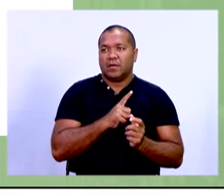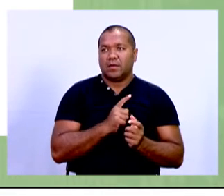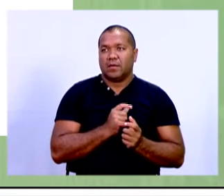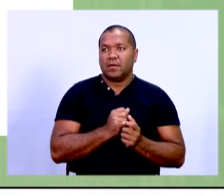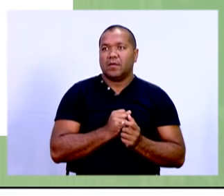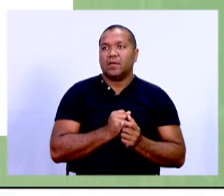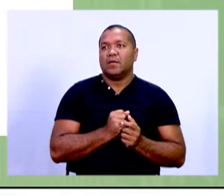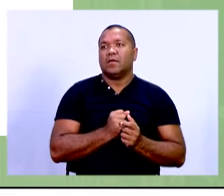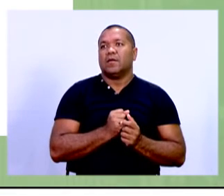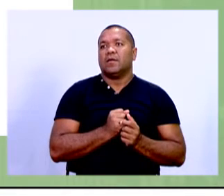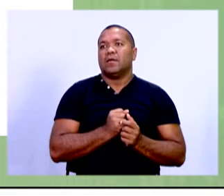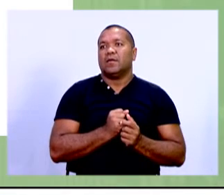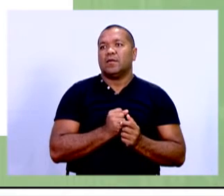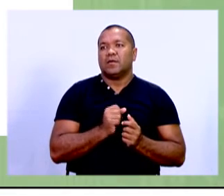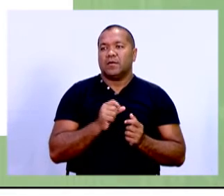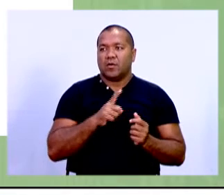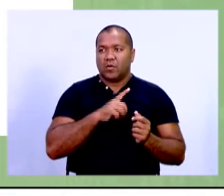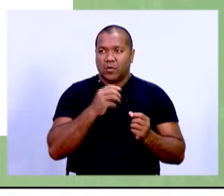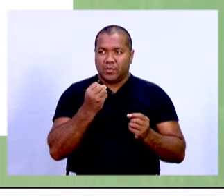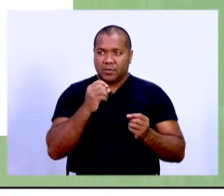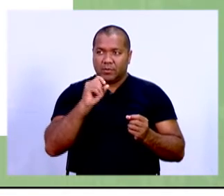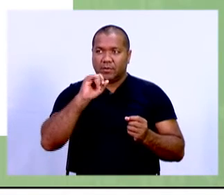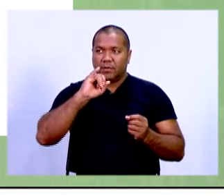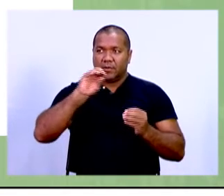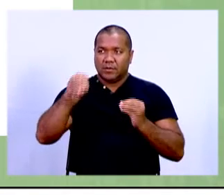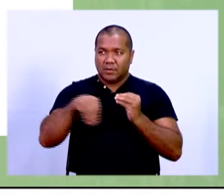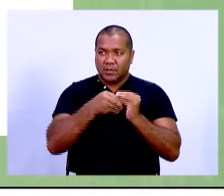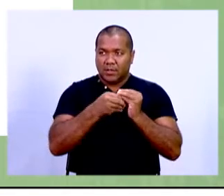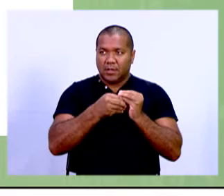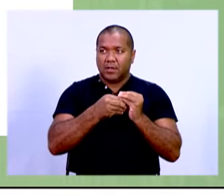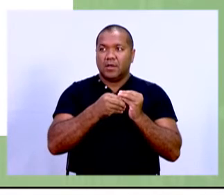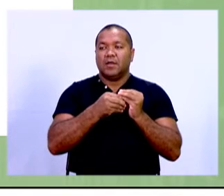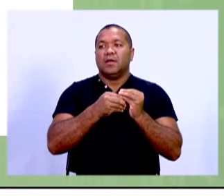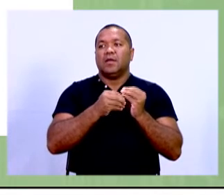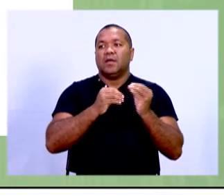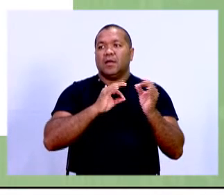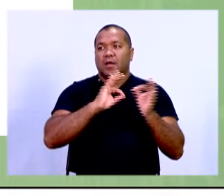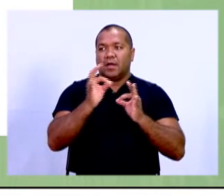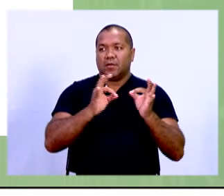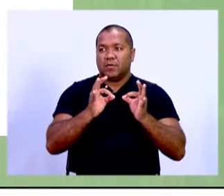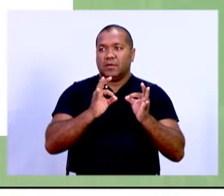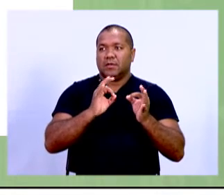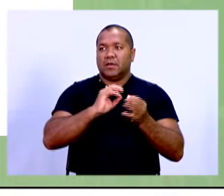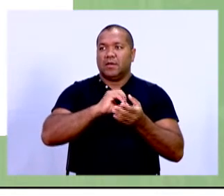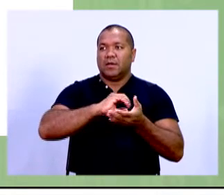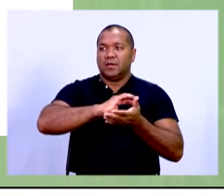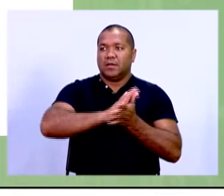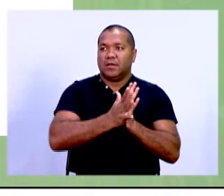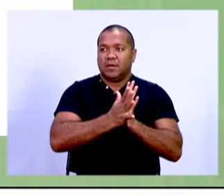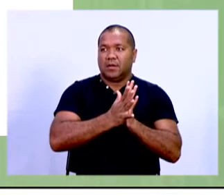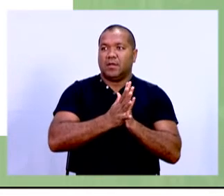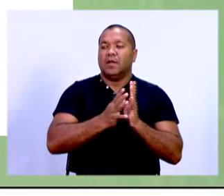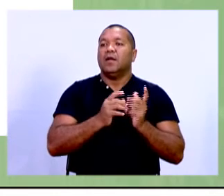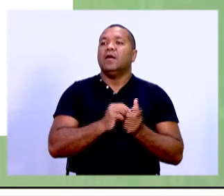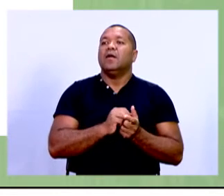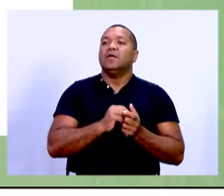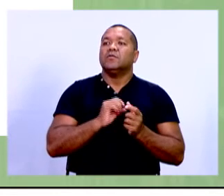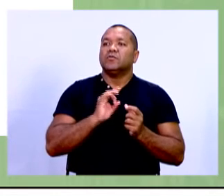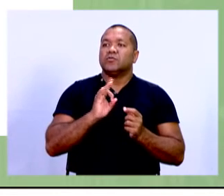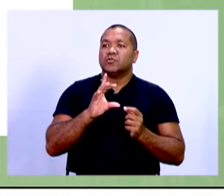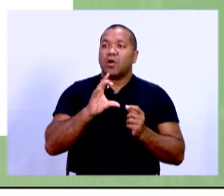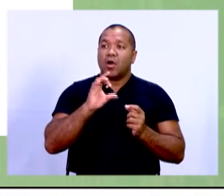as operações inserir, atualizar e deletar padrões. Somente a ordem de serviço que vai